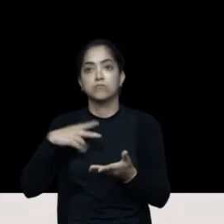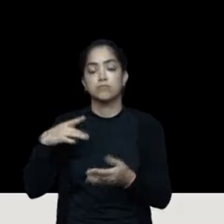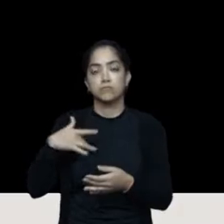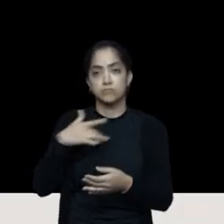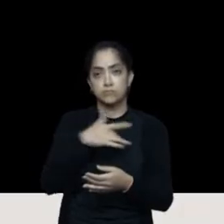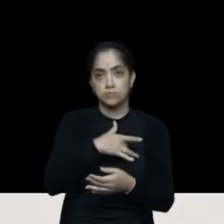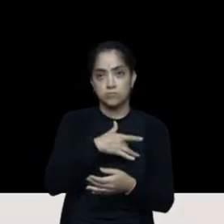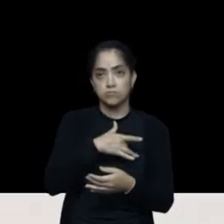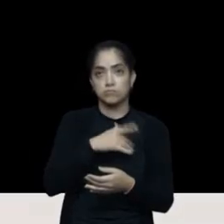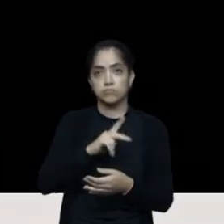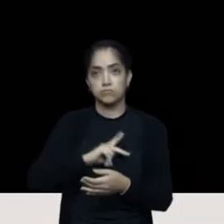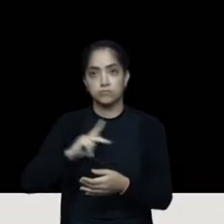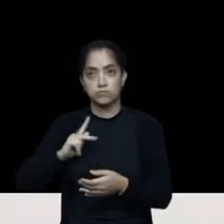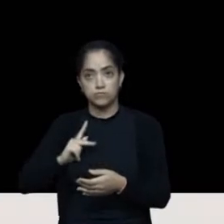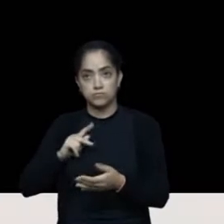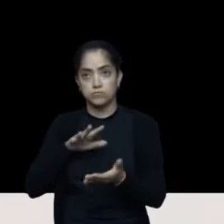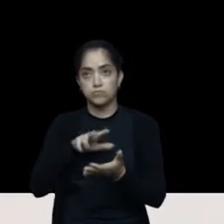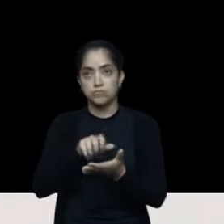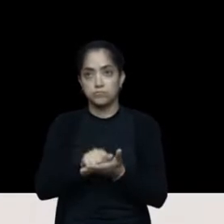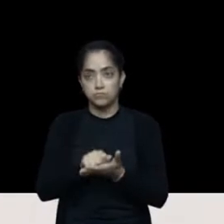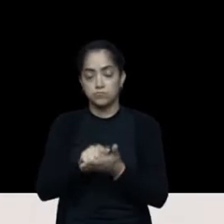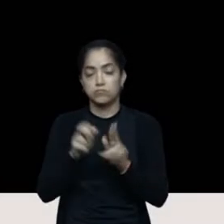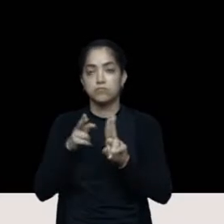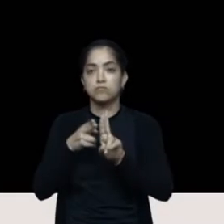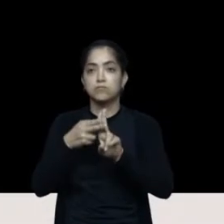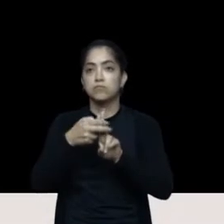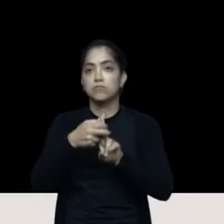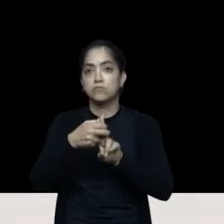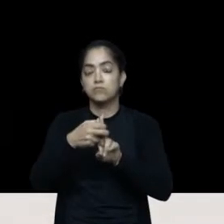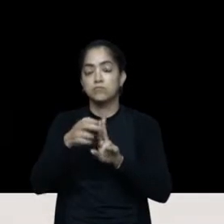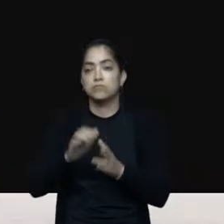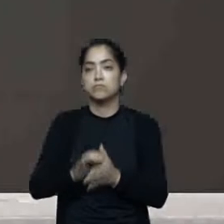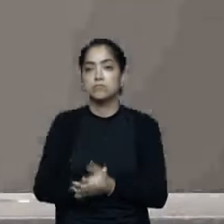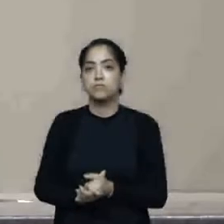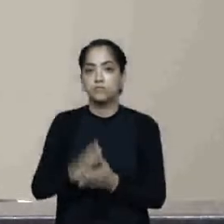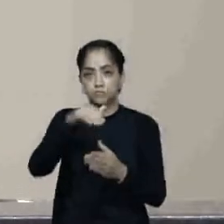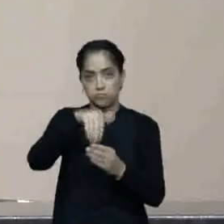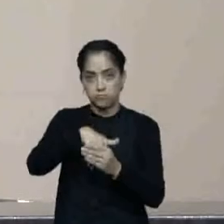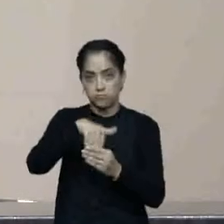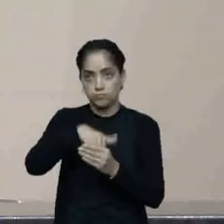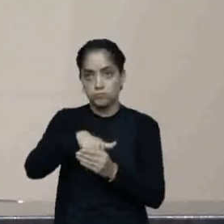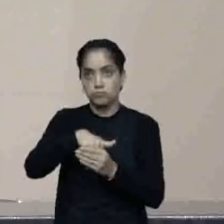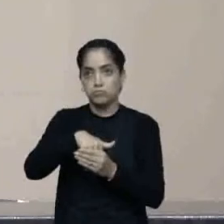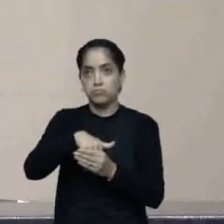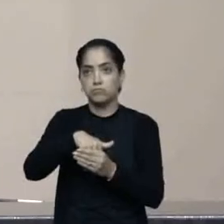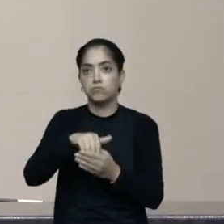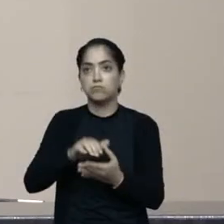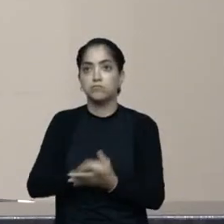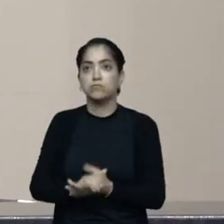privados credenciados ao Sistema Único de Saúde. Em votação.